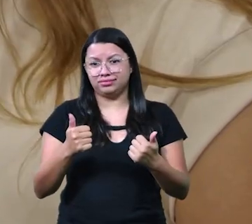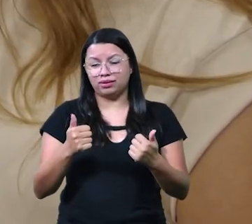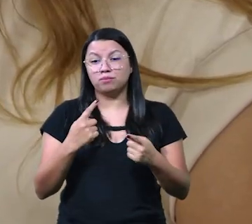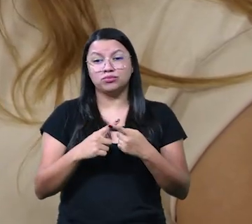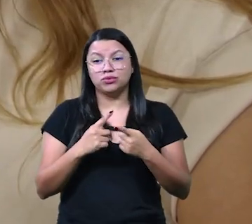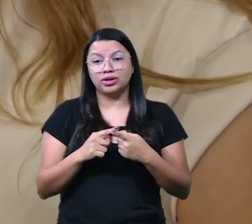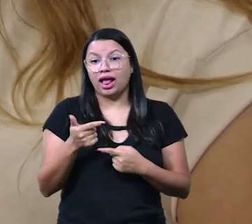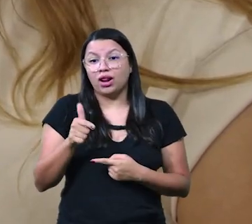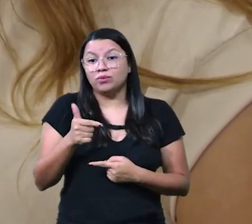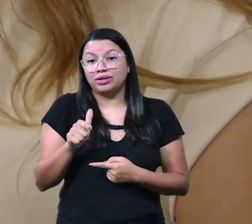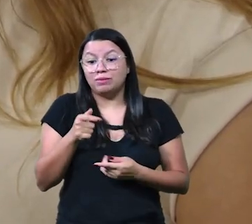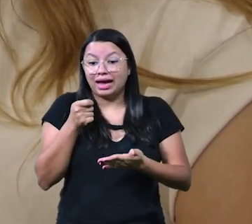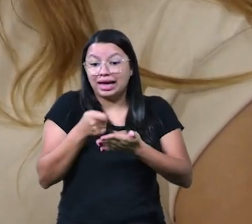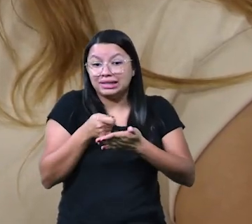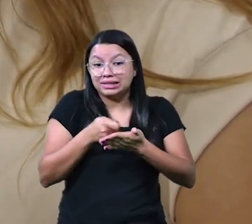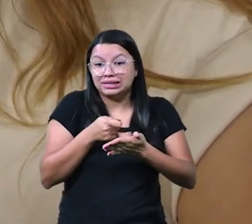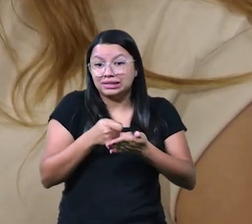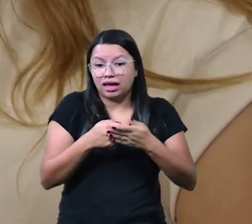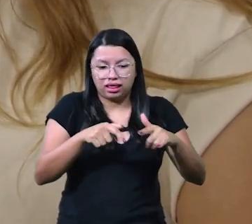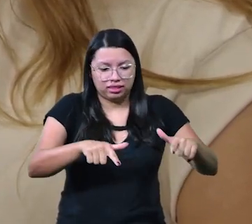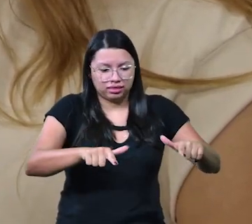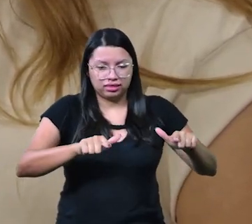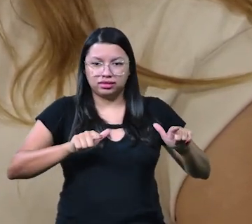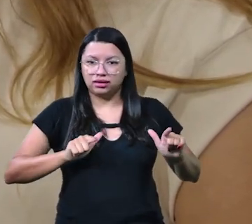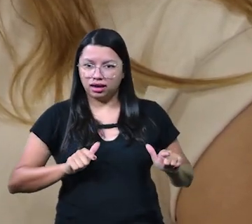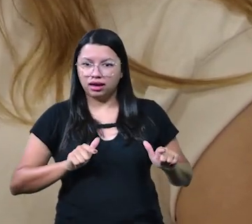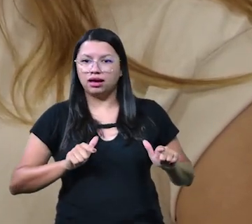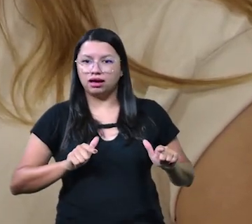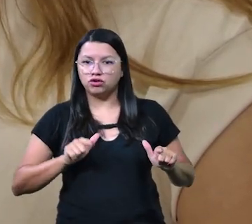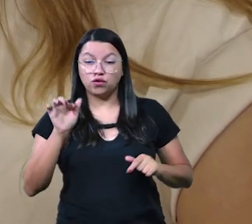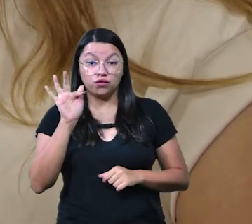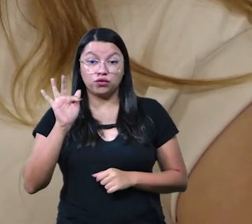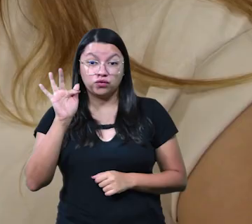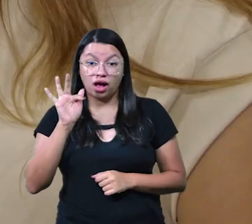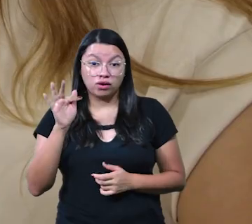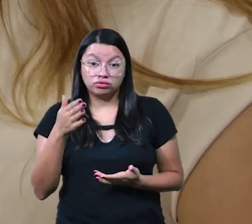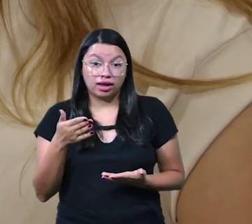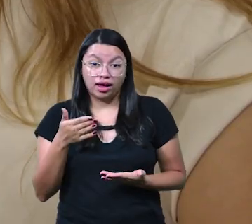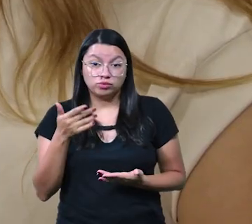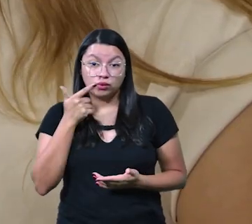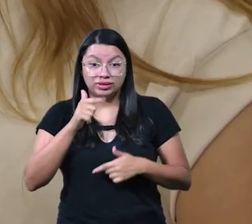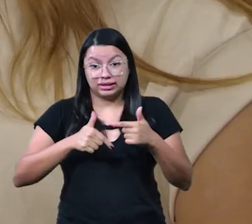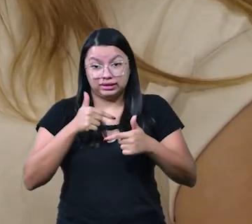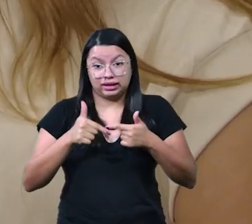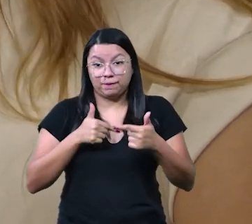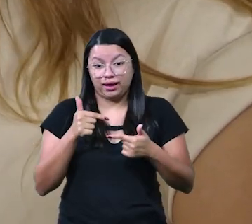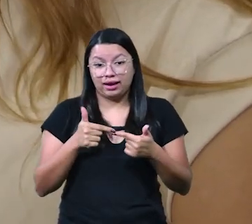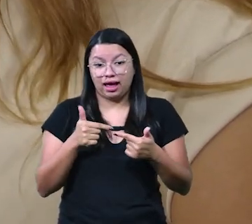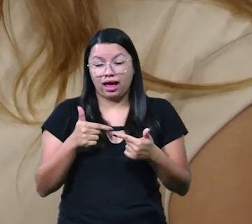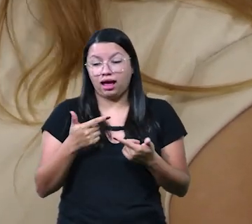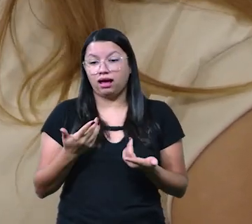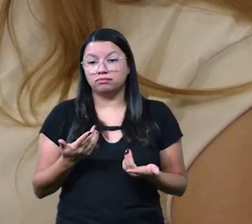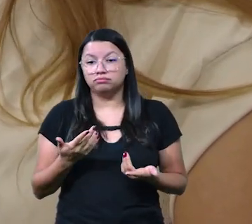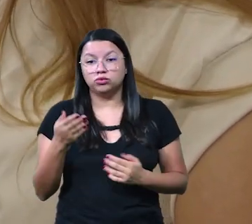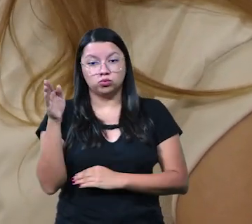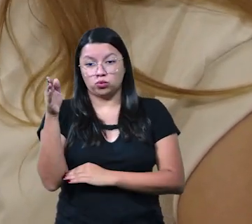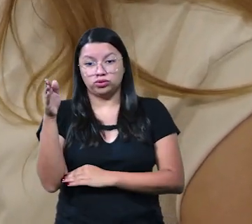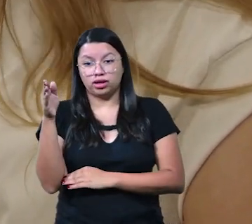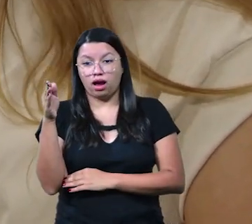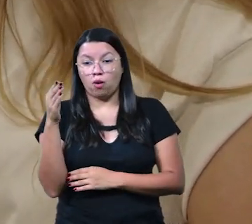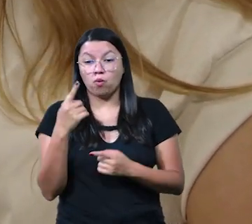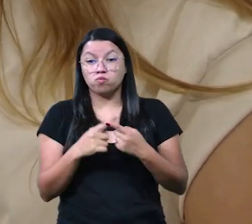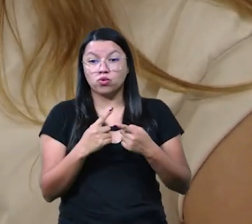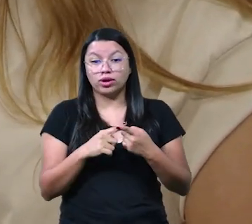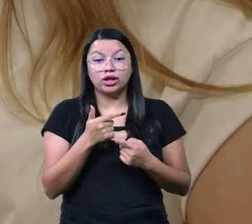uma exigência de você ter um diploma de ensino superior em hotelaria para trabalhar no hotel, não existe. Porque não tem tanta gente